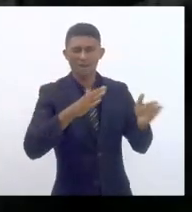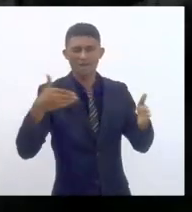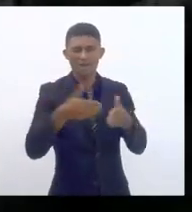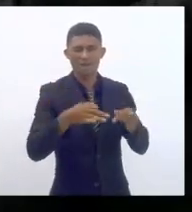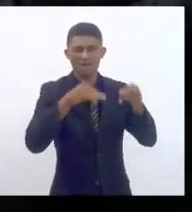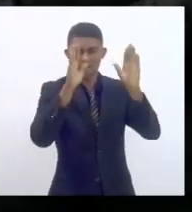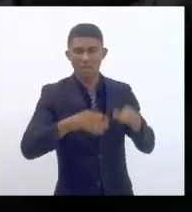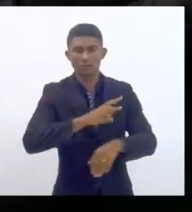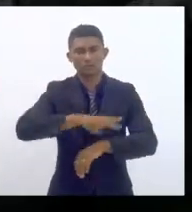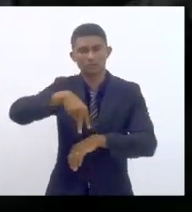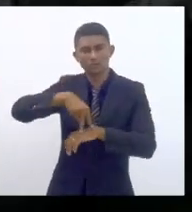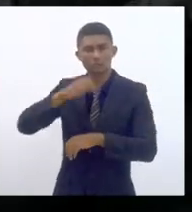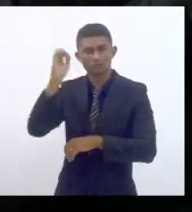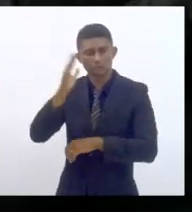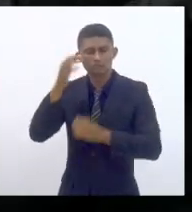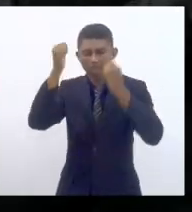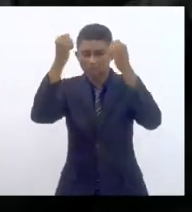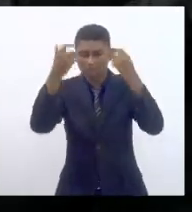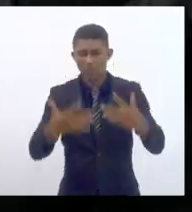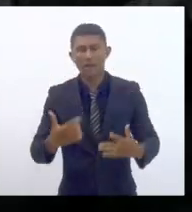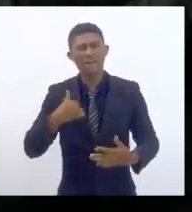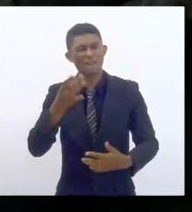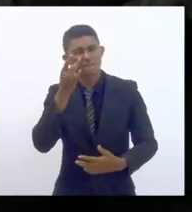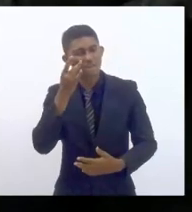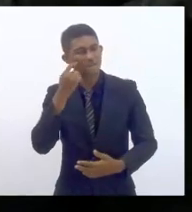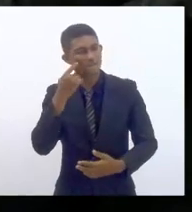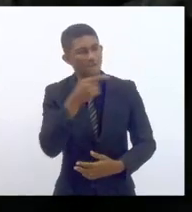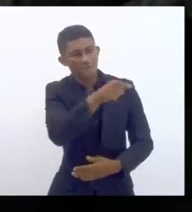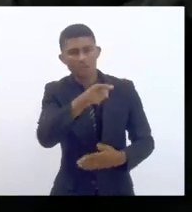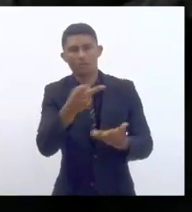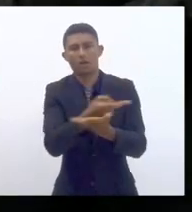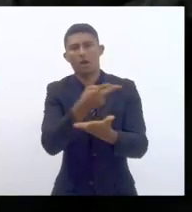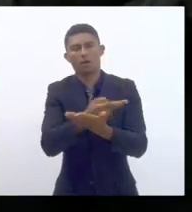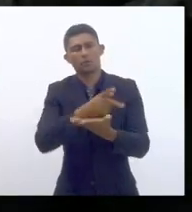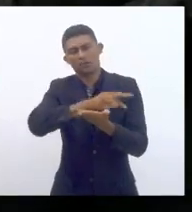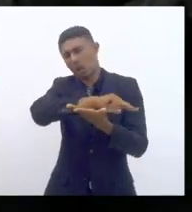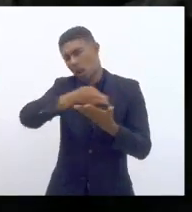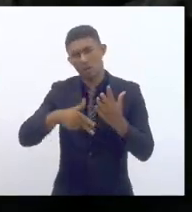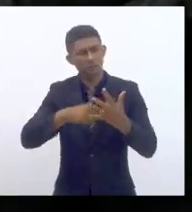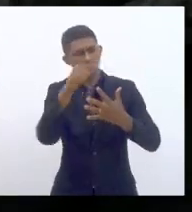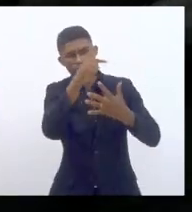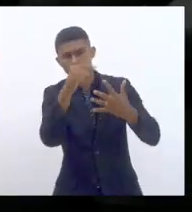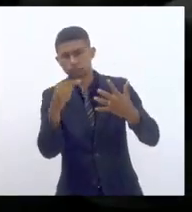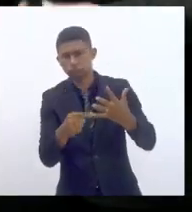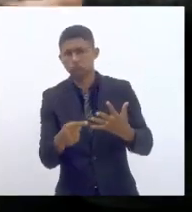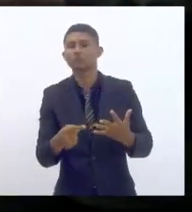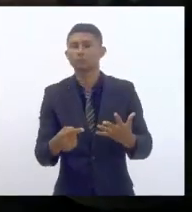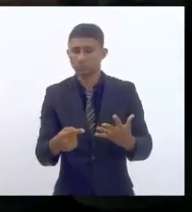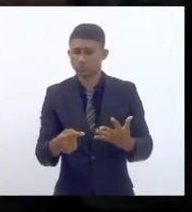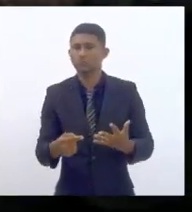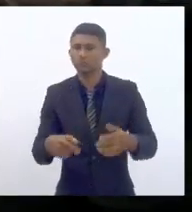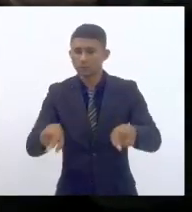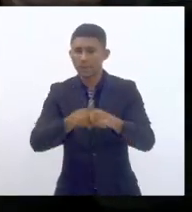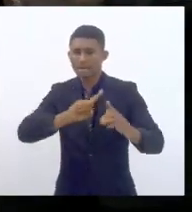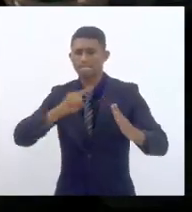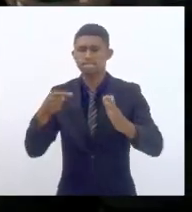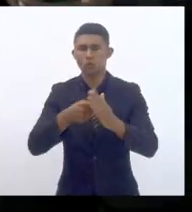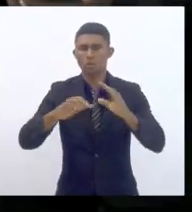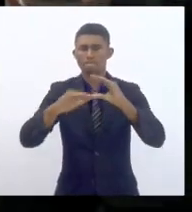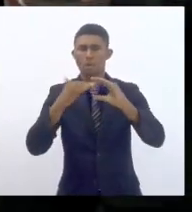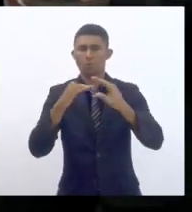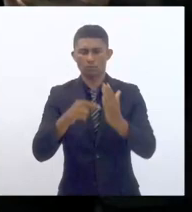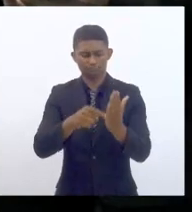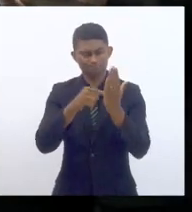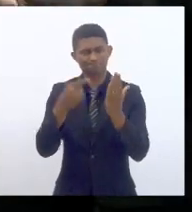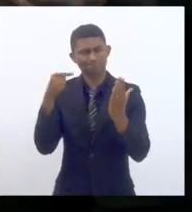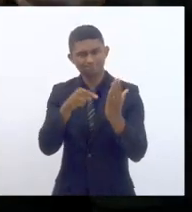eu tenho muita coisa aqui para relatar do que eu vi de errado, do que eu recebi de errado e a quantidade significativa de demandas